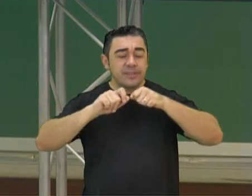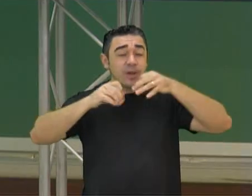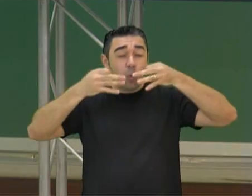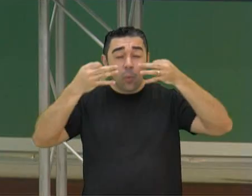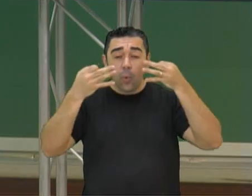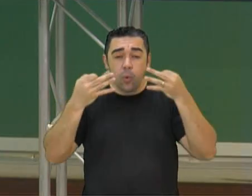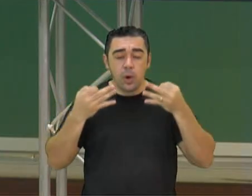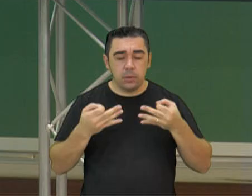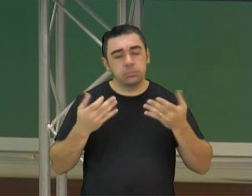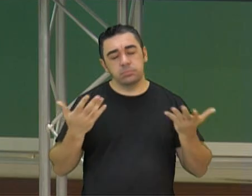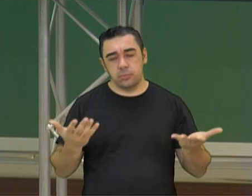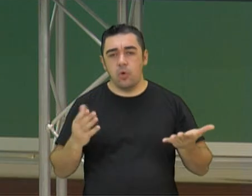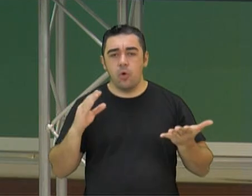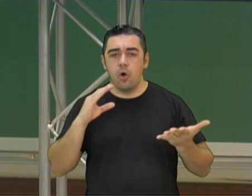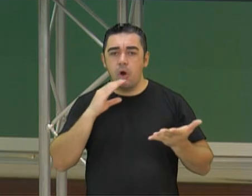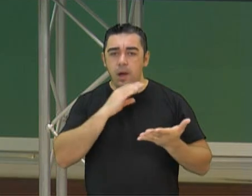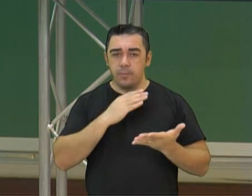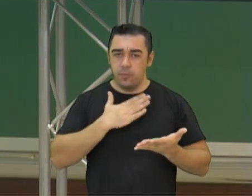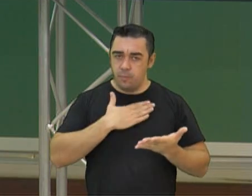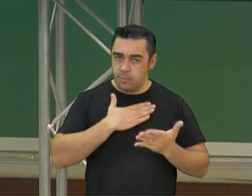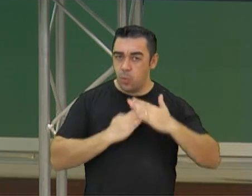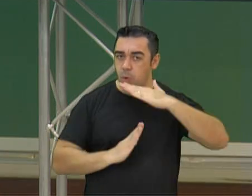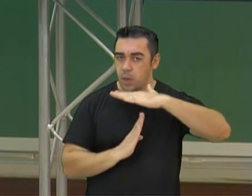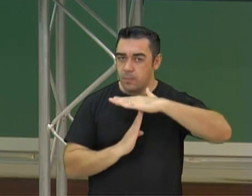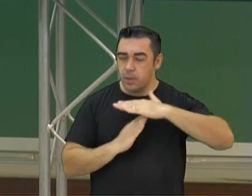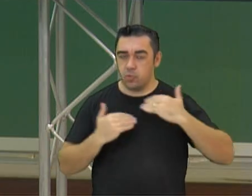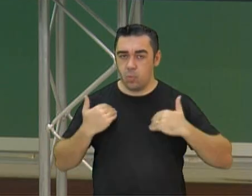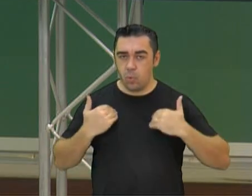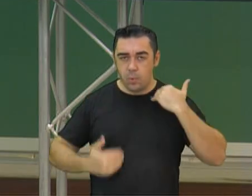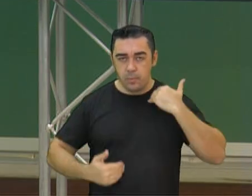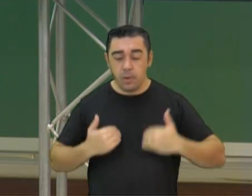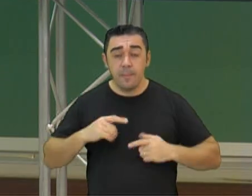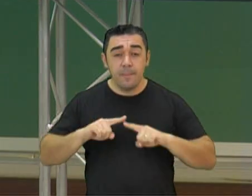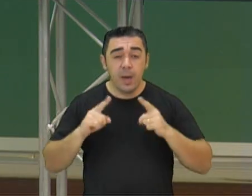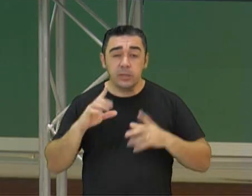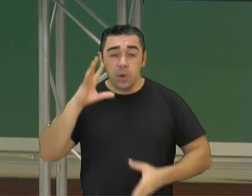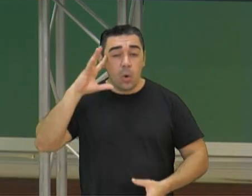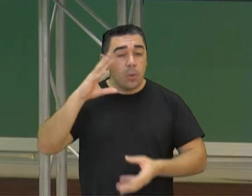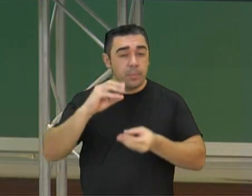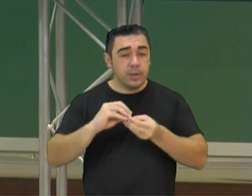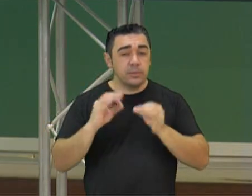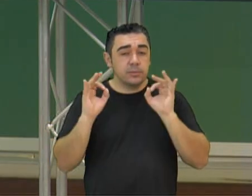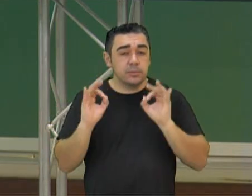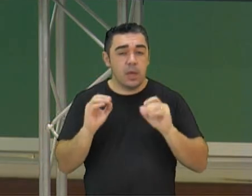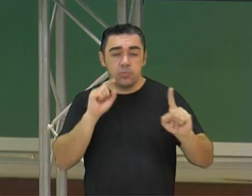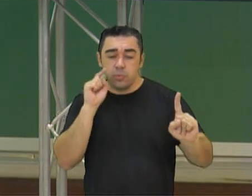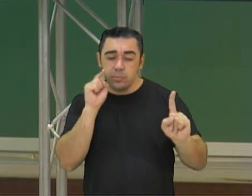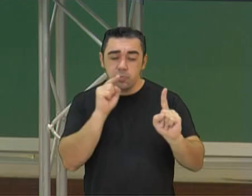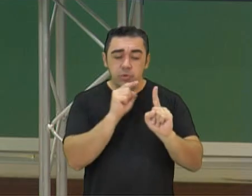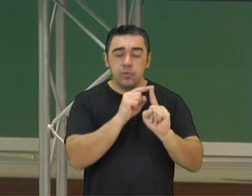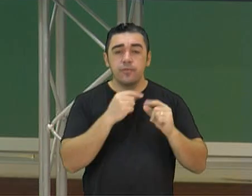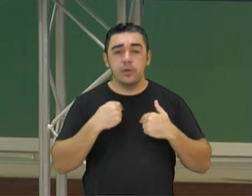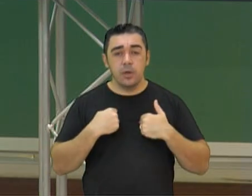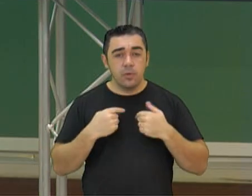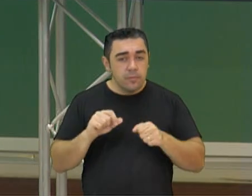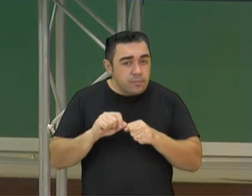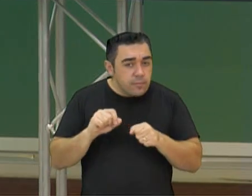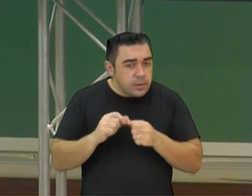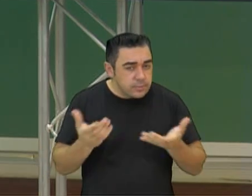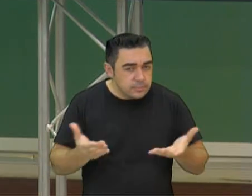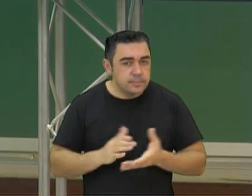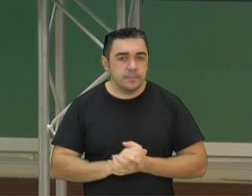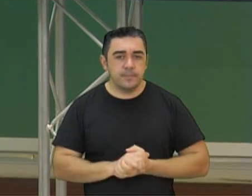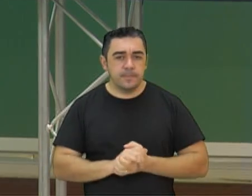movimento, lógico, dentro do meu limite, mas entendendo e tendo precisão naquilo que eu estou